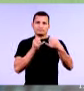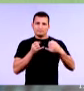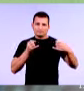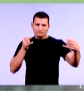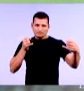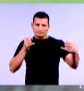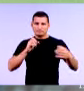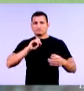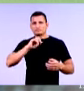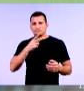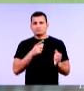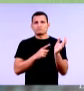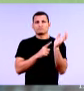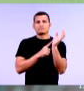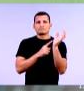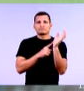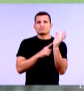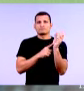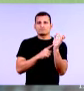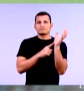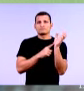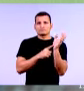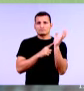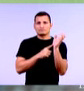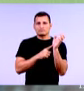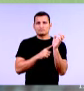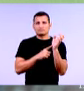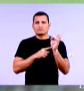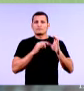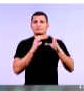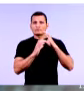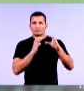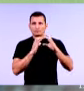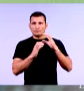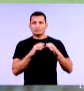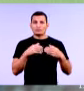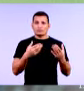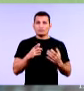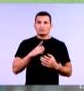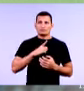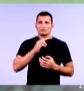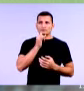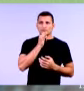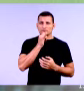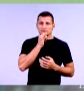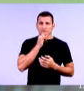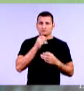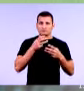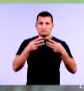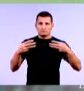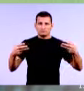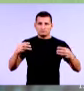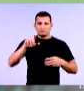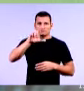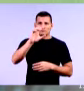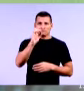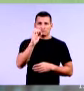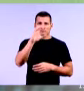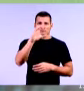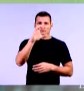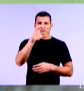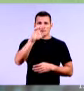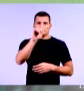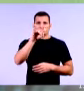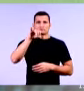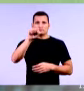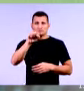fio para comunicação. Então, eu tenho um exemplo aqui para vocês de redes locais. Então, como vocês podem ver